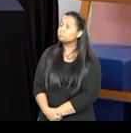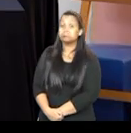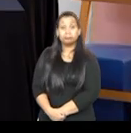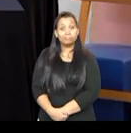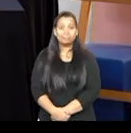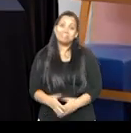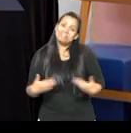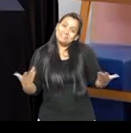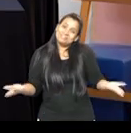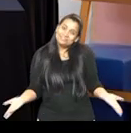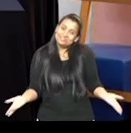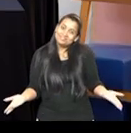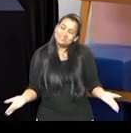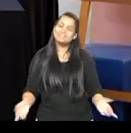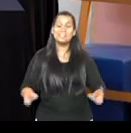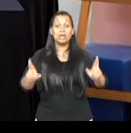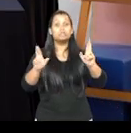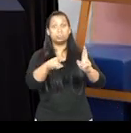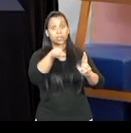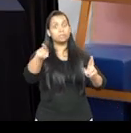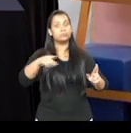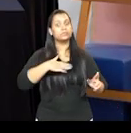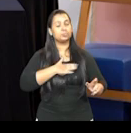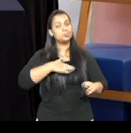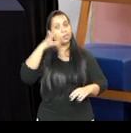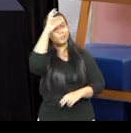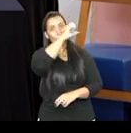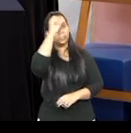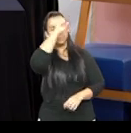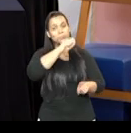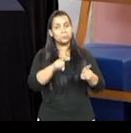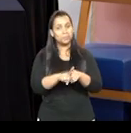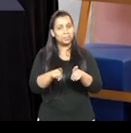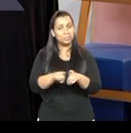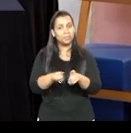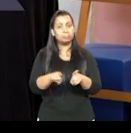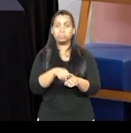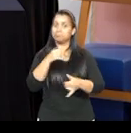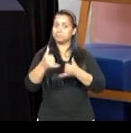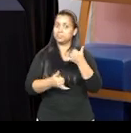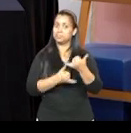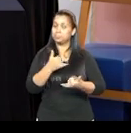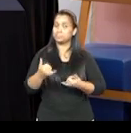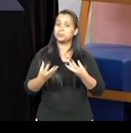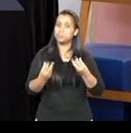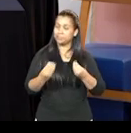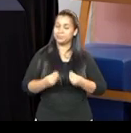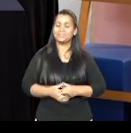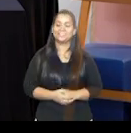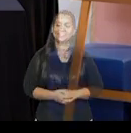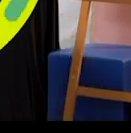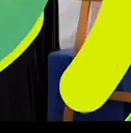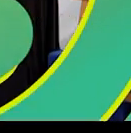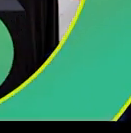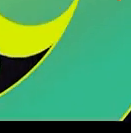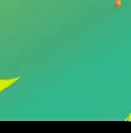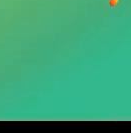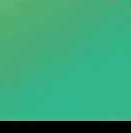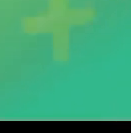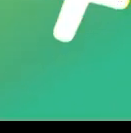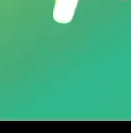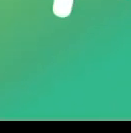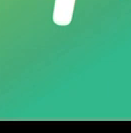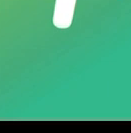Por hoje é isso. Espero que vocês tenham aprendido bastante e que se divirtam bastante com as propostas.